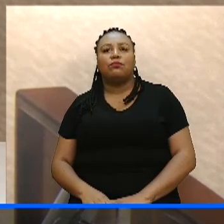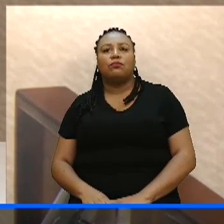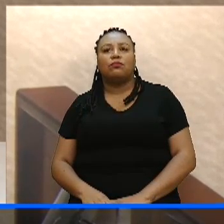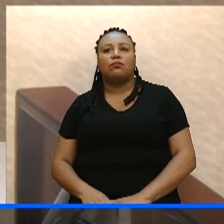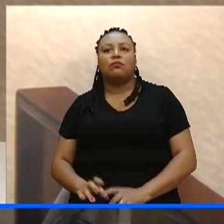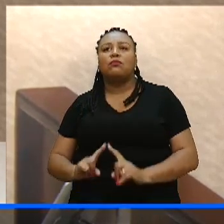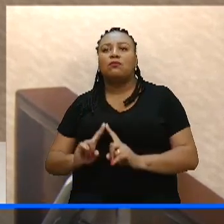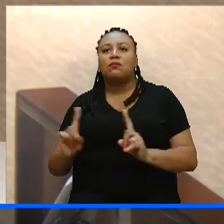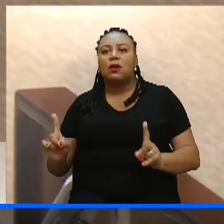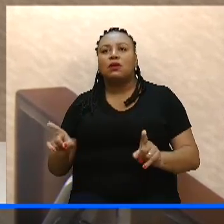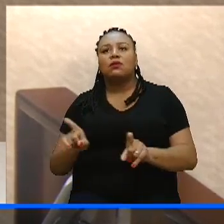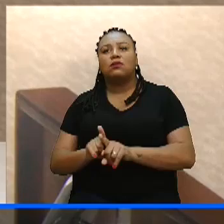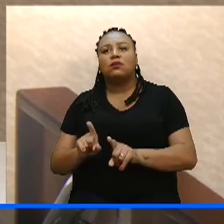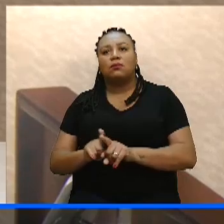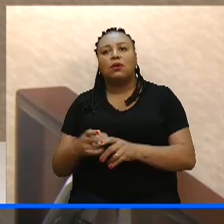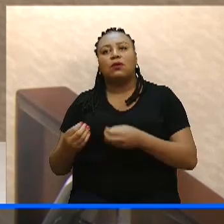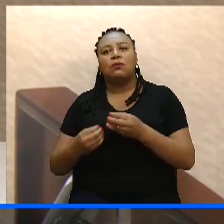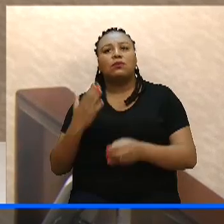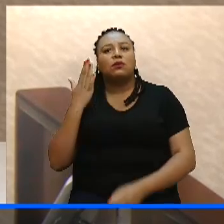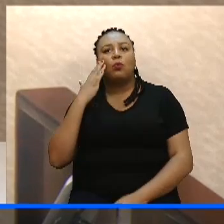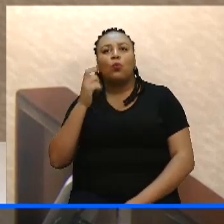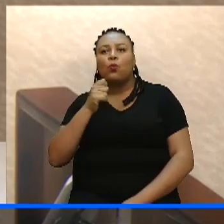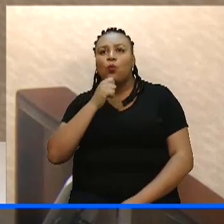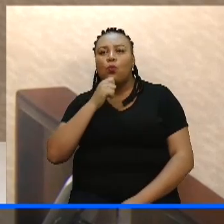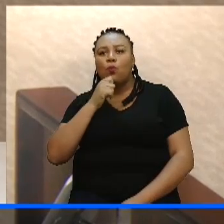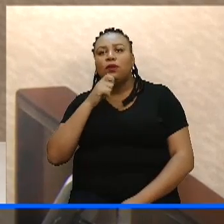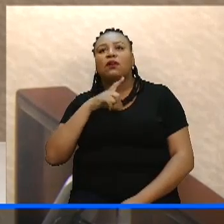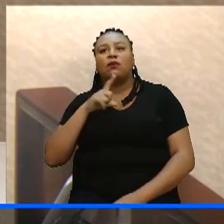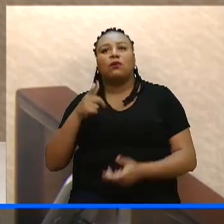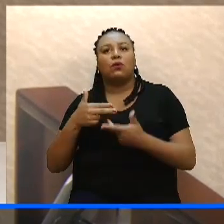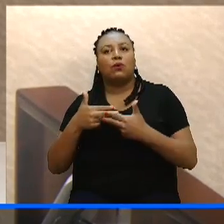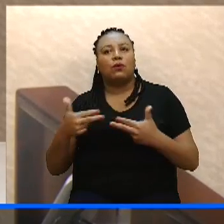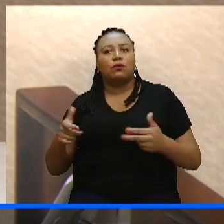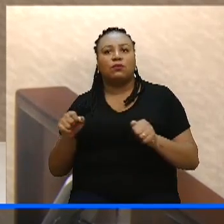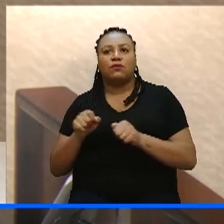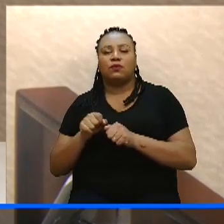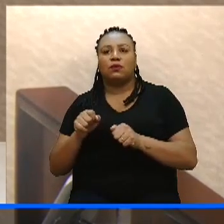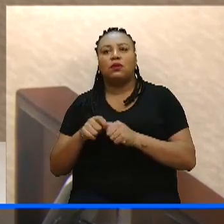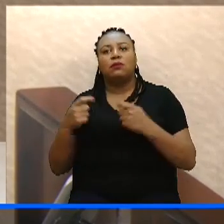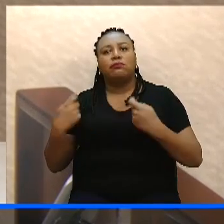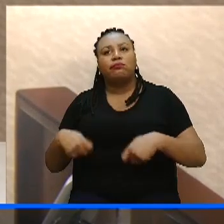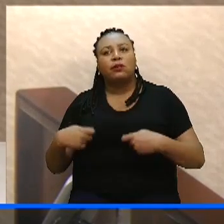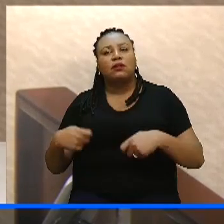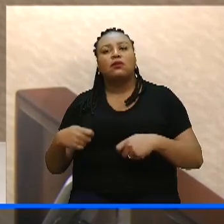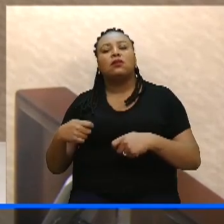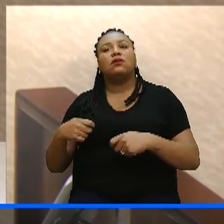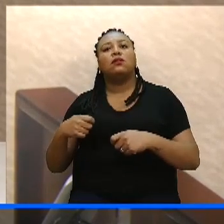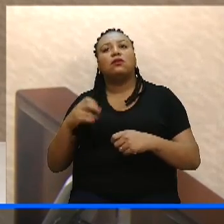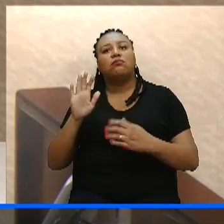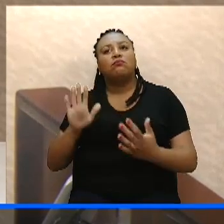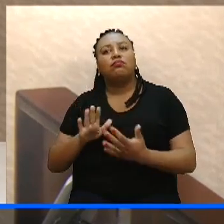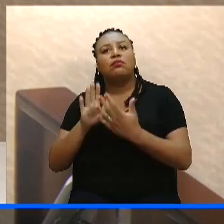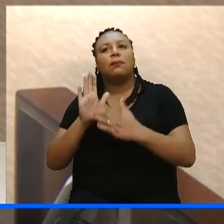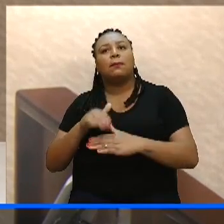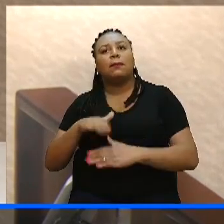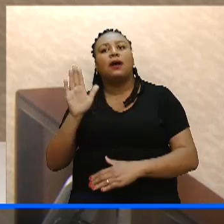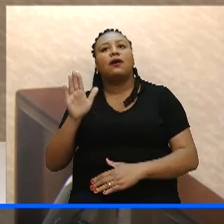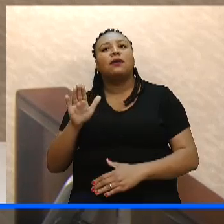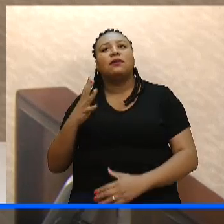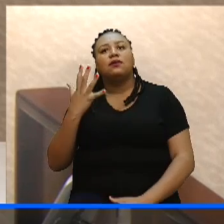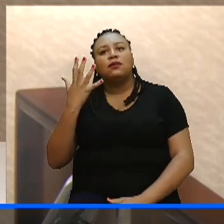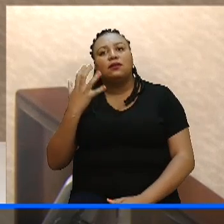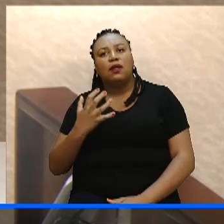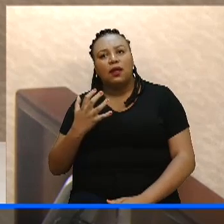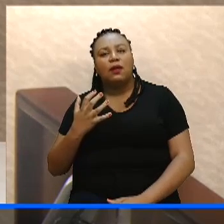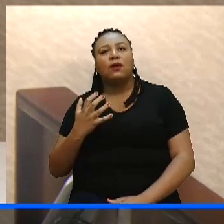também como sabemos ainda muito a fazer precisamos encarar cada vez mais seriamente